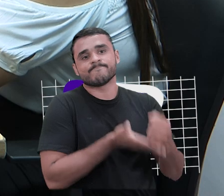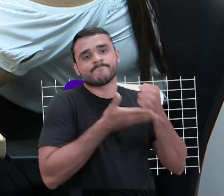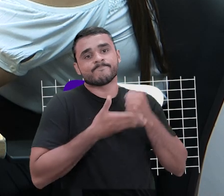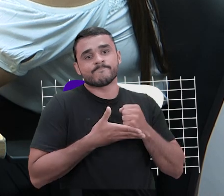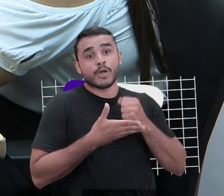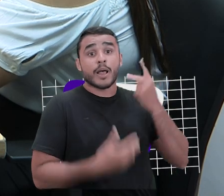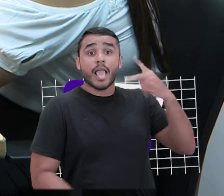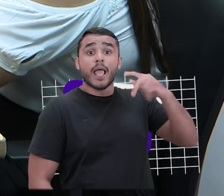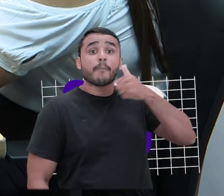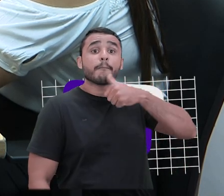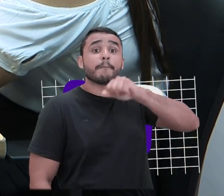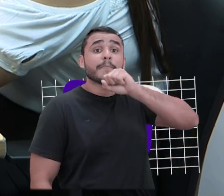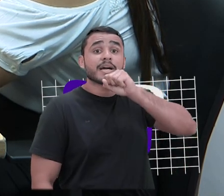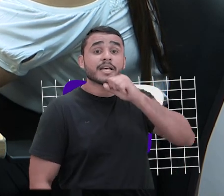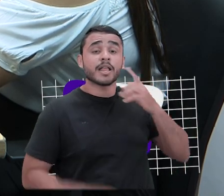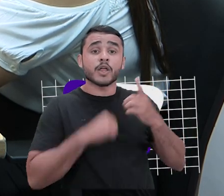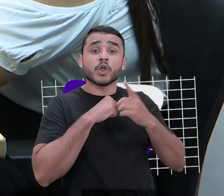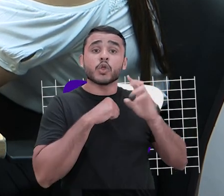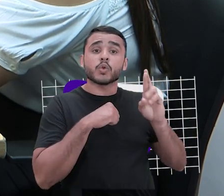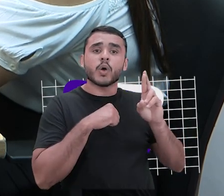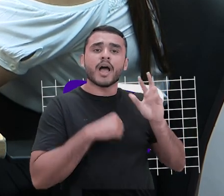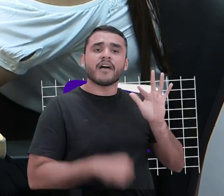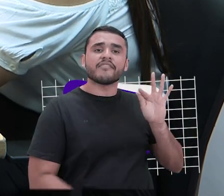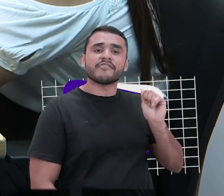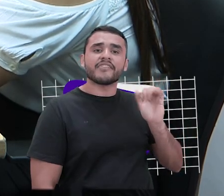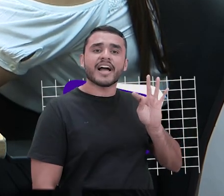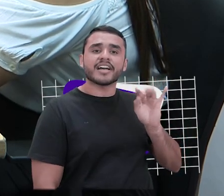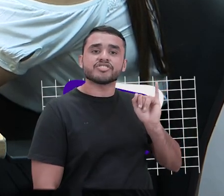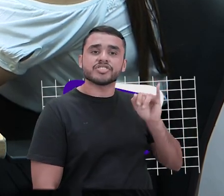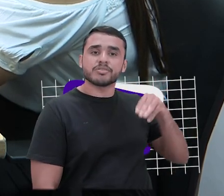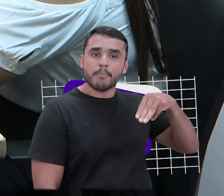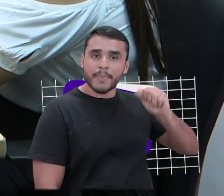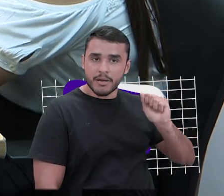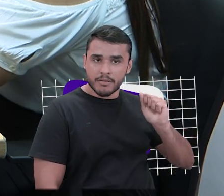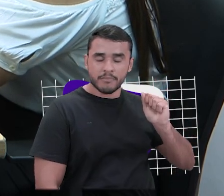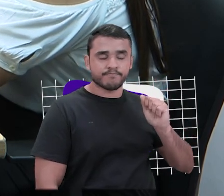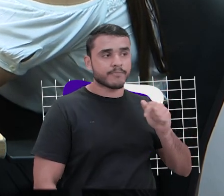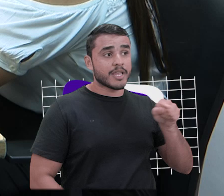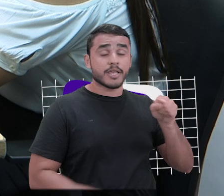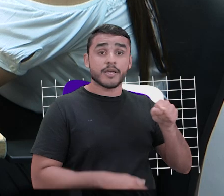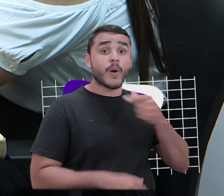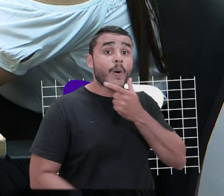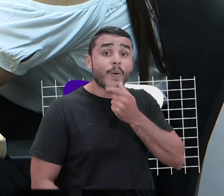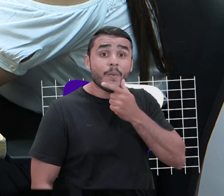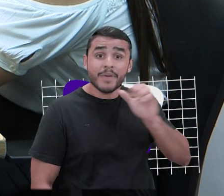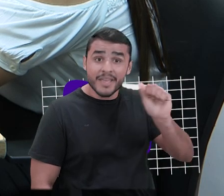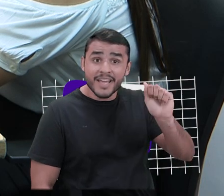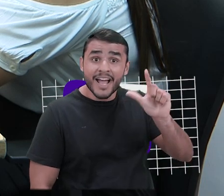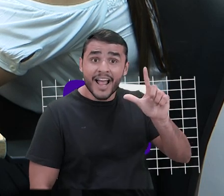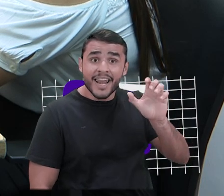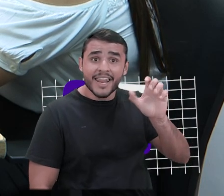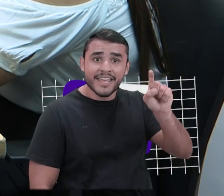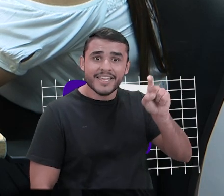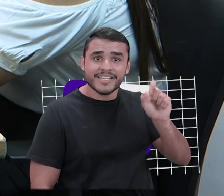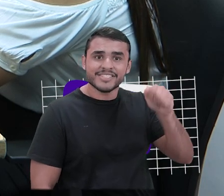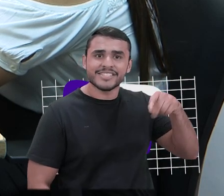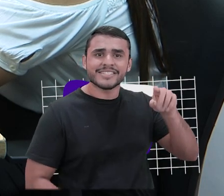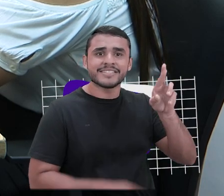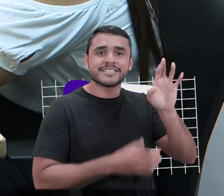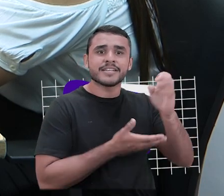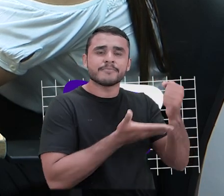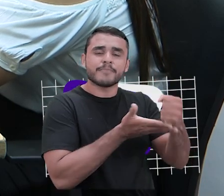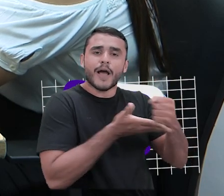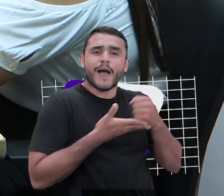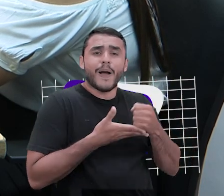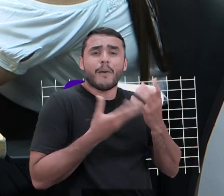na minha visão sobre a causa, sabe? sim. Eu acho o Alexandre, assim, de uma mente, assim,